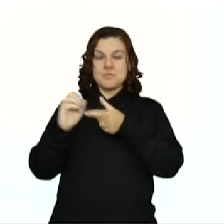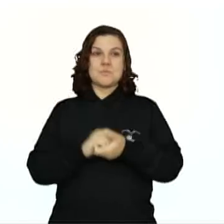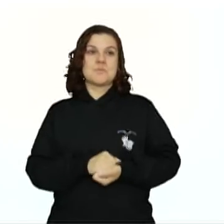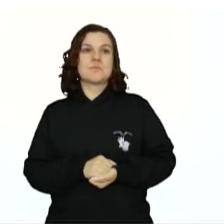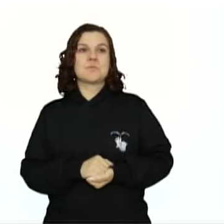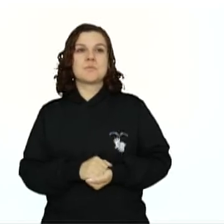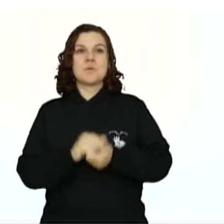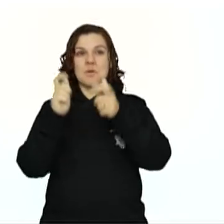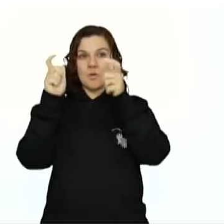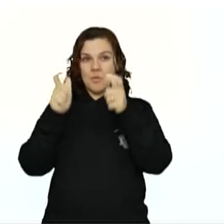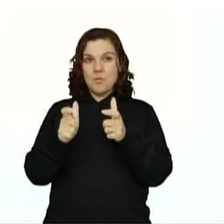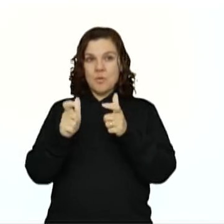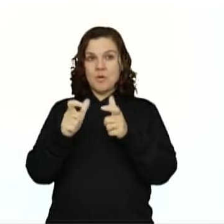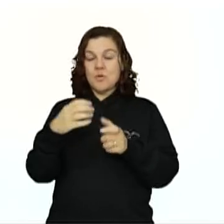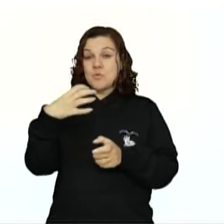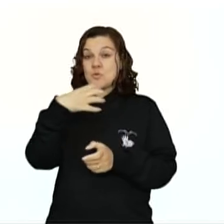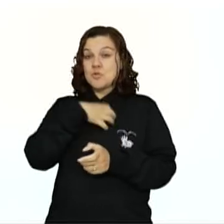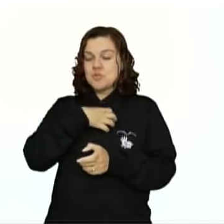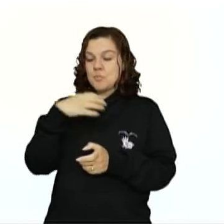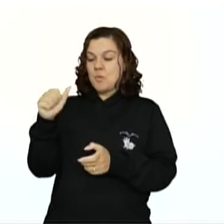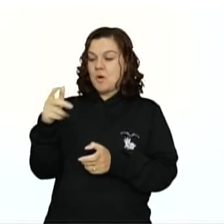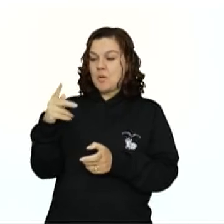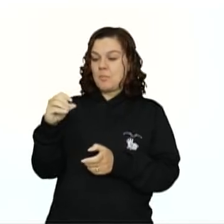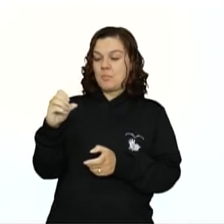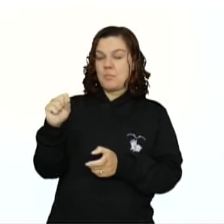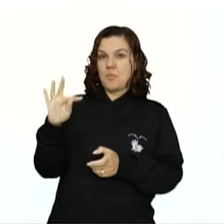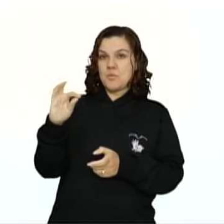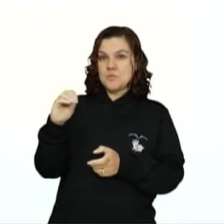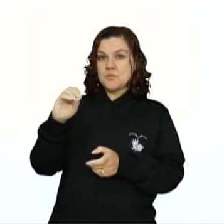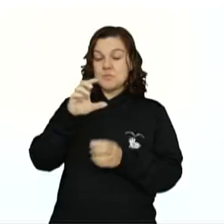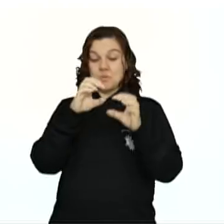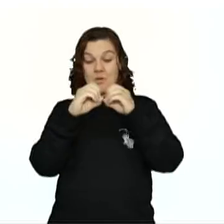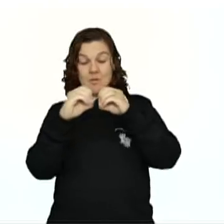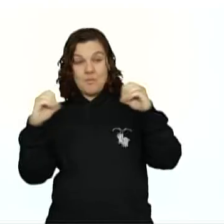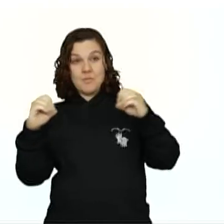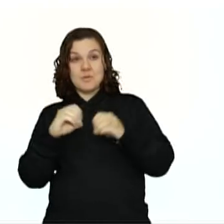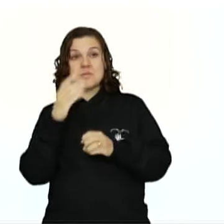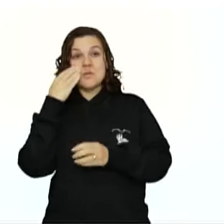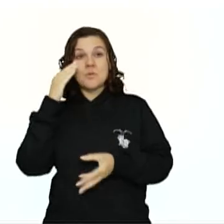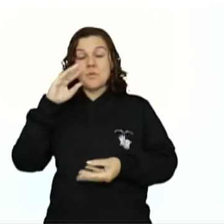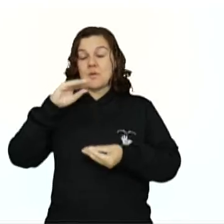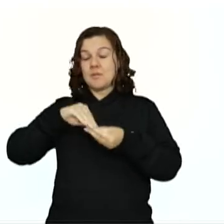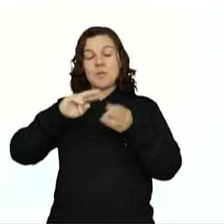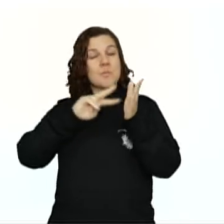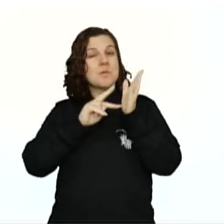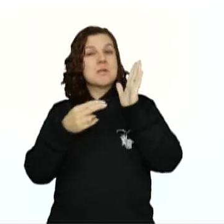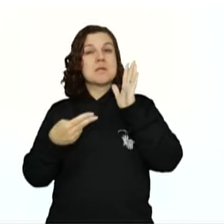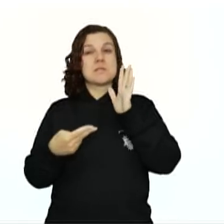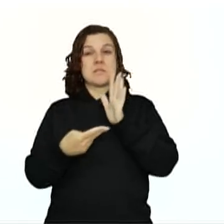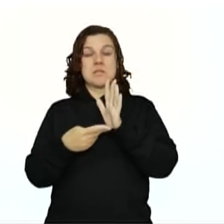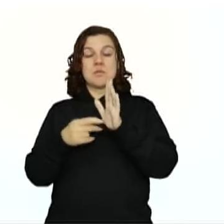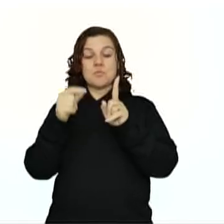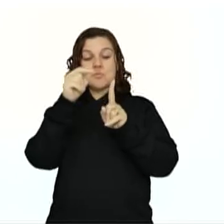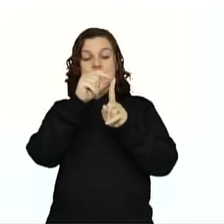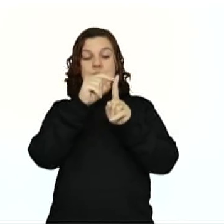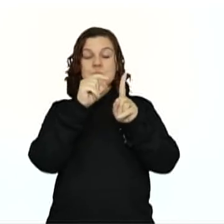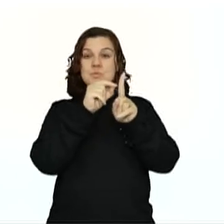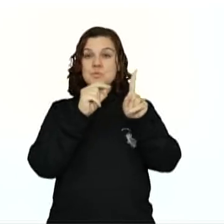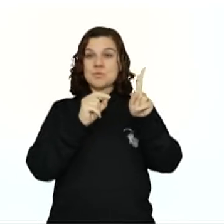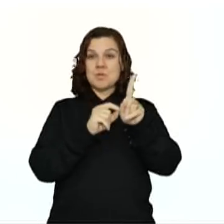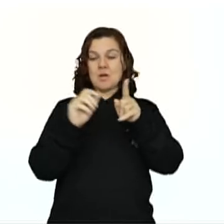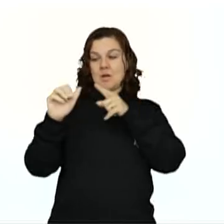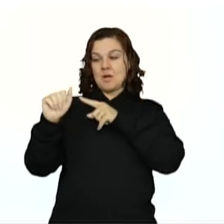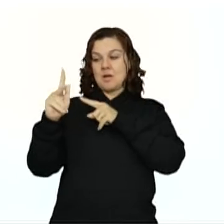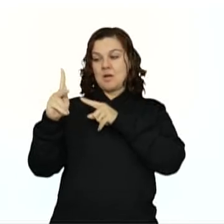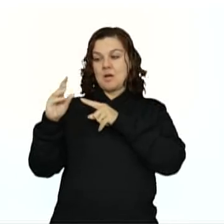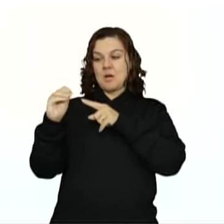aposto, localizar o tipo de aposto na oração e entender a finalidade dos tipos